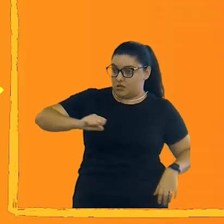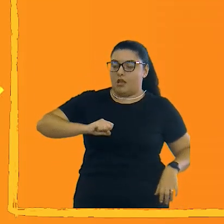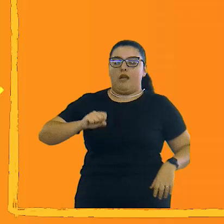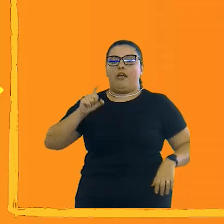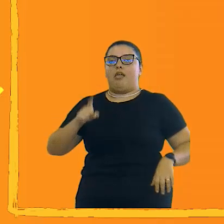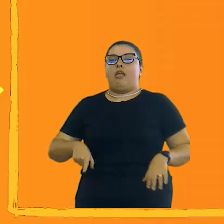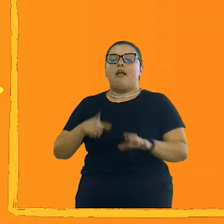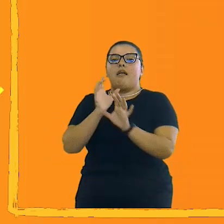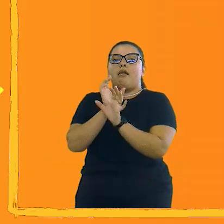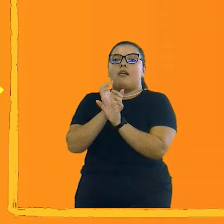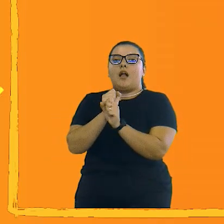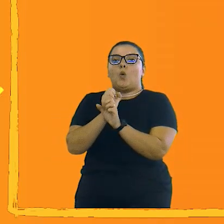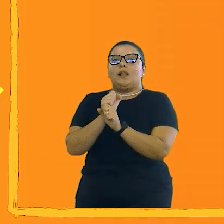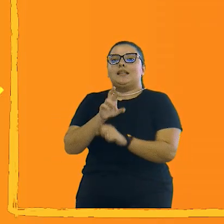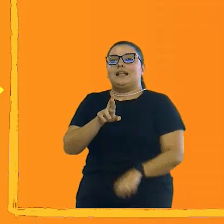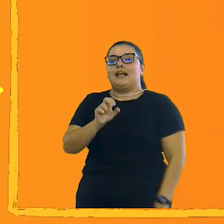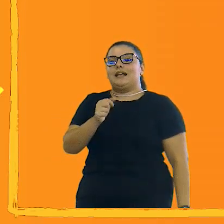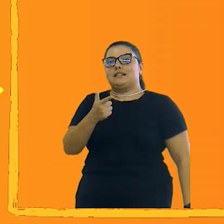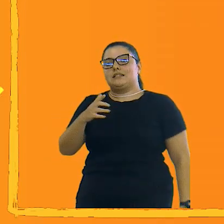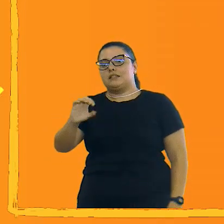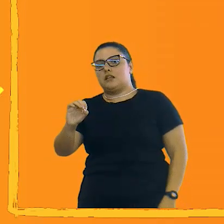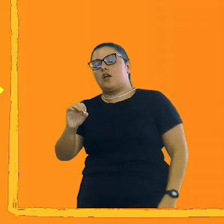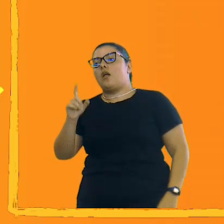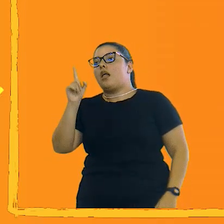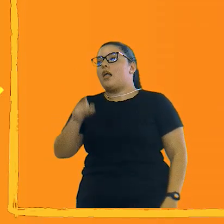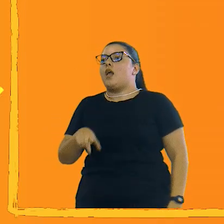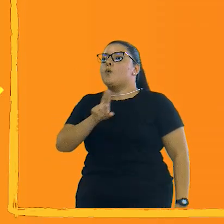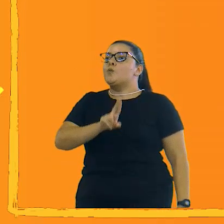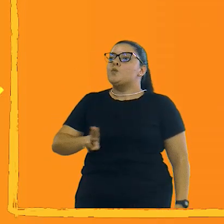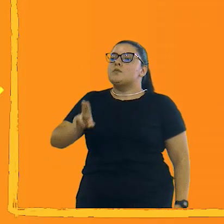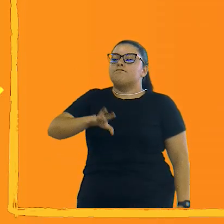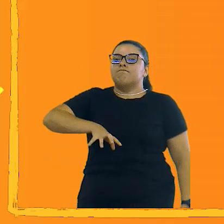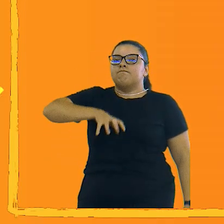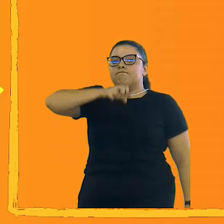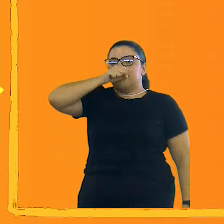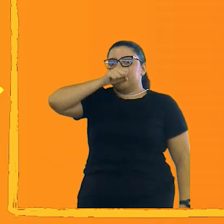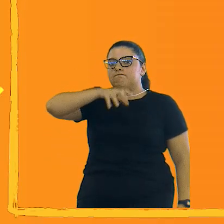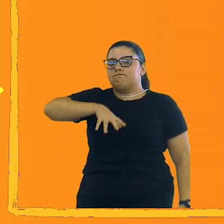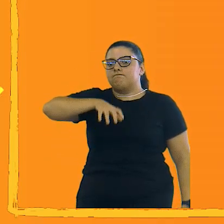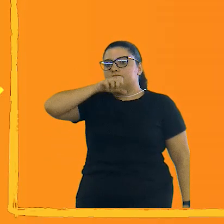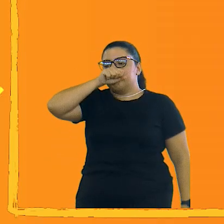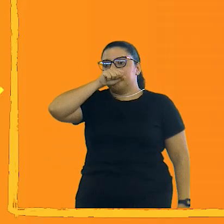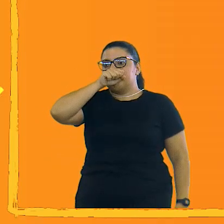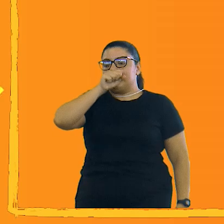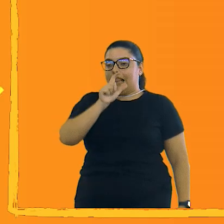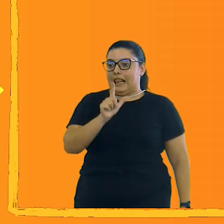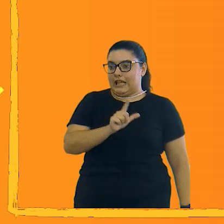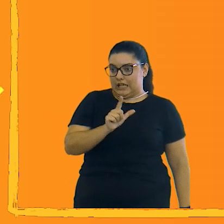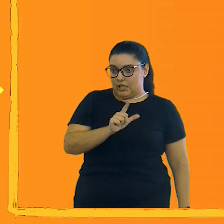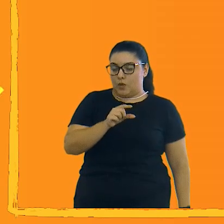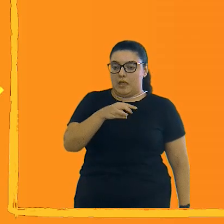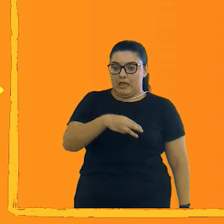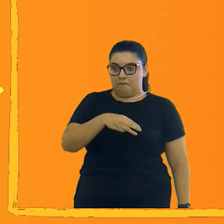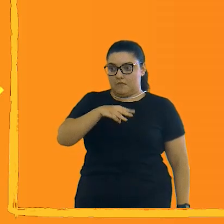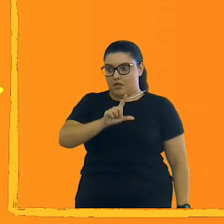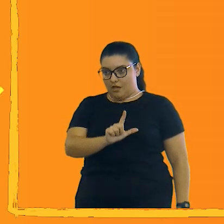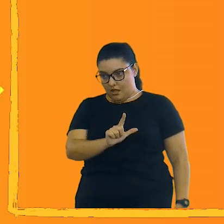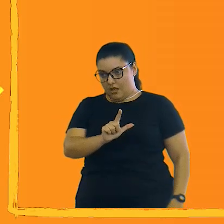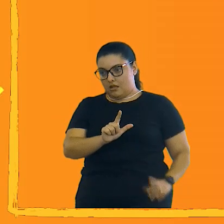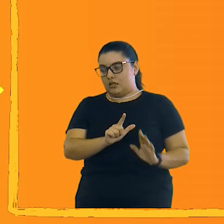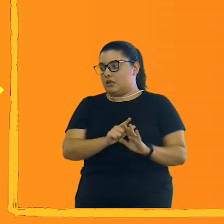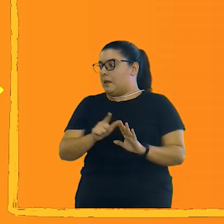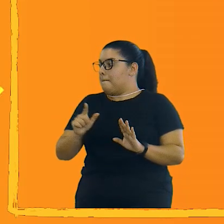calculado pela razão entre o consumo de oxigênio em milit ou seja ml